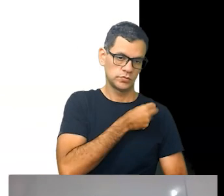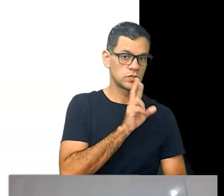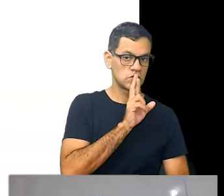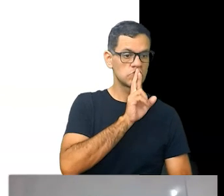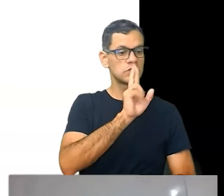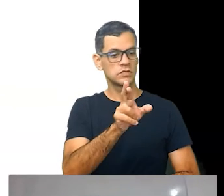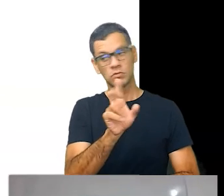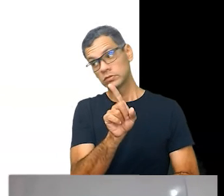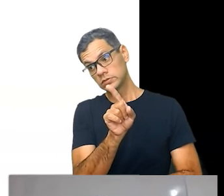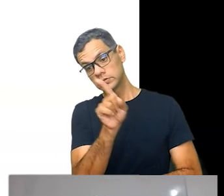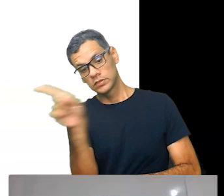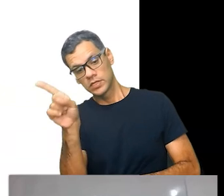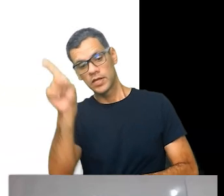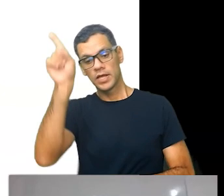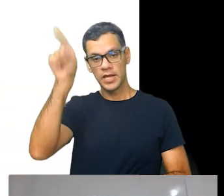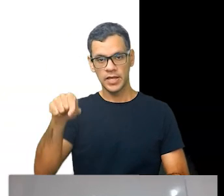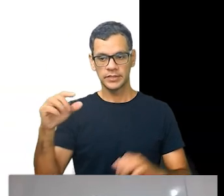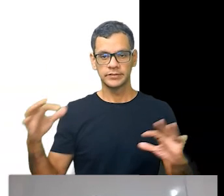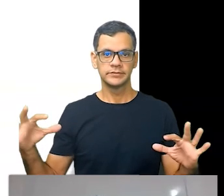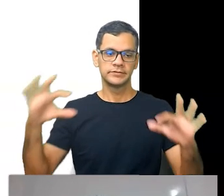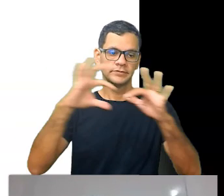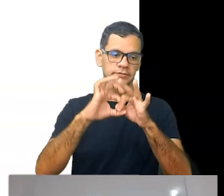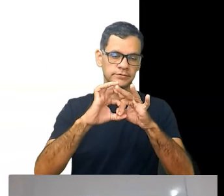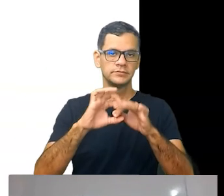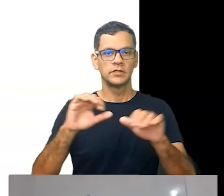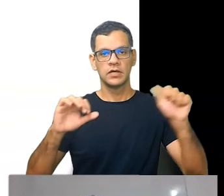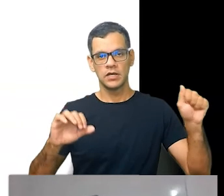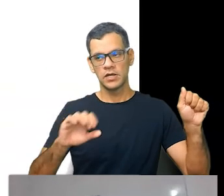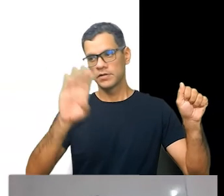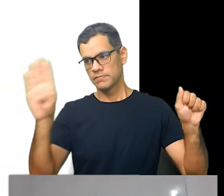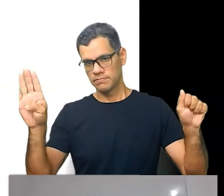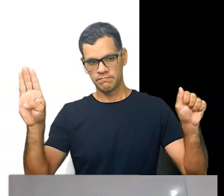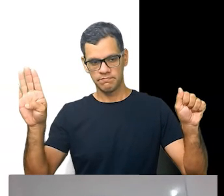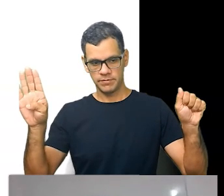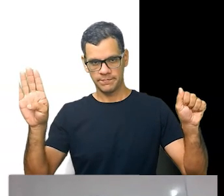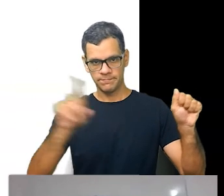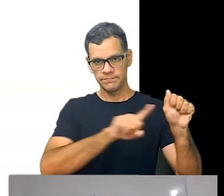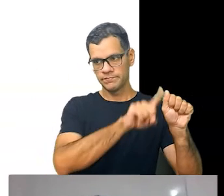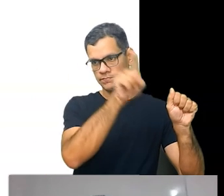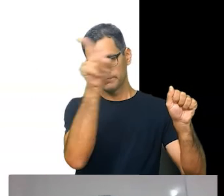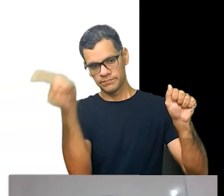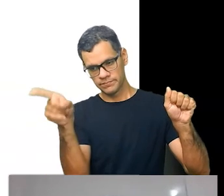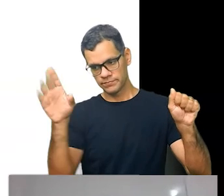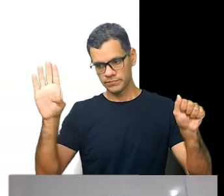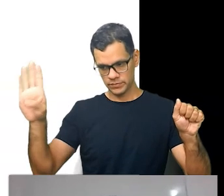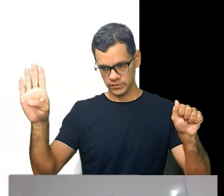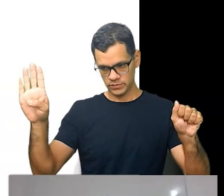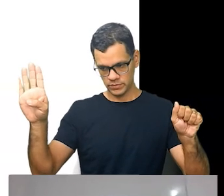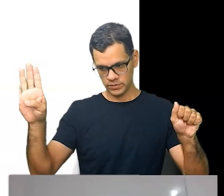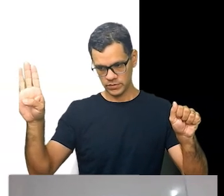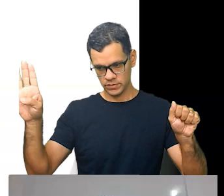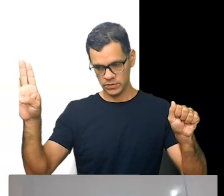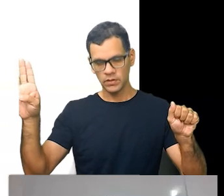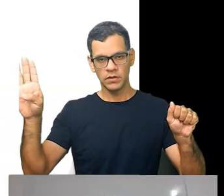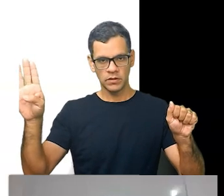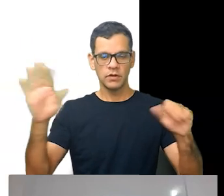fórmula que você usou para transformar esse número na resposta lá, é uma associação que liga do A em B. Então, é